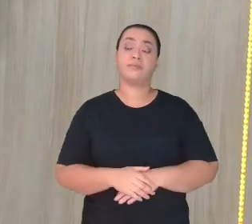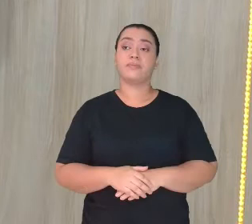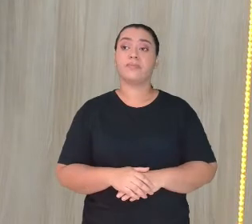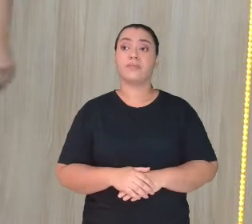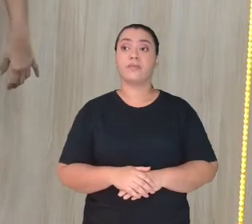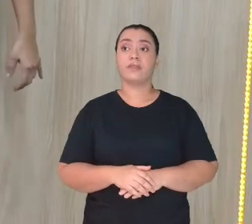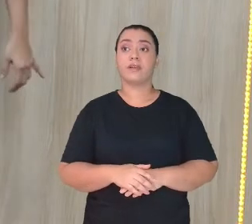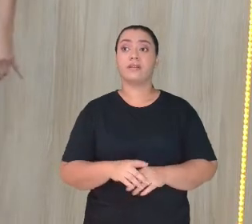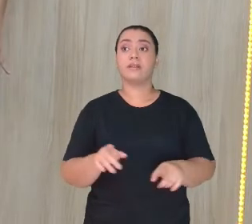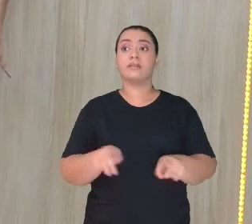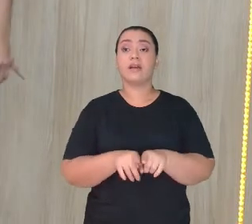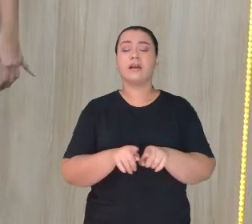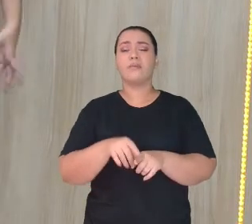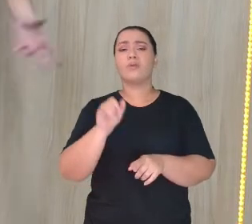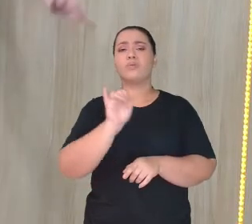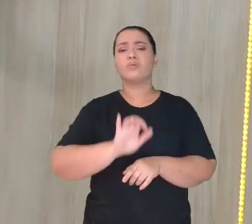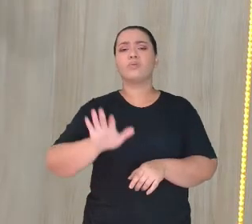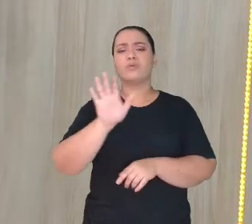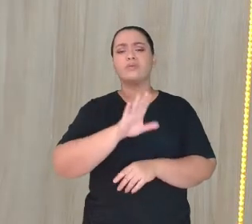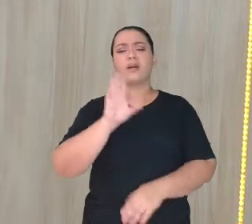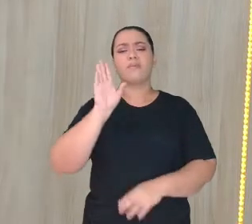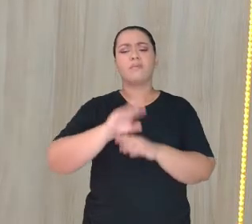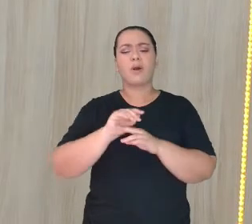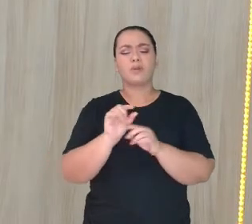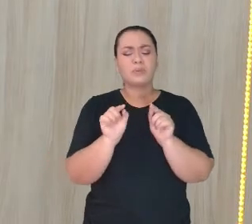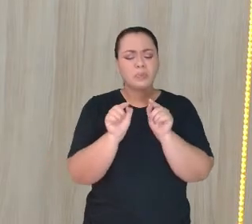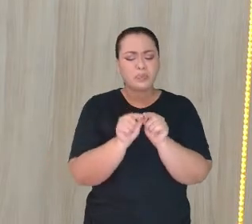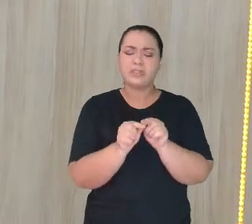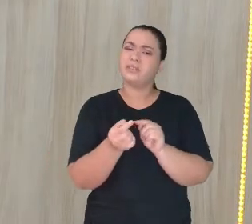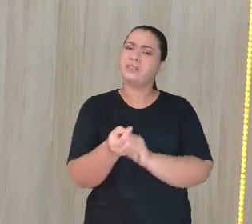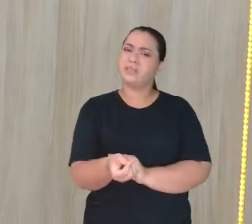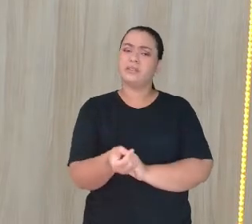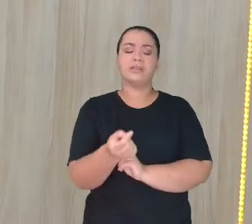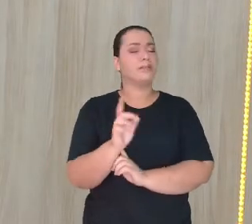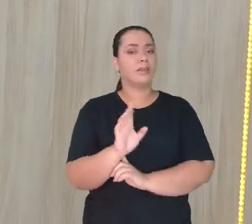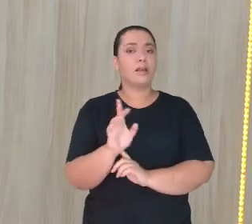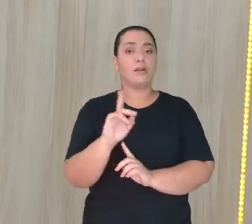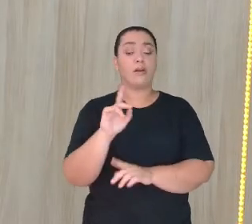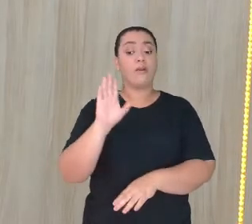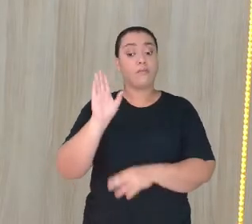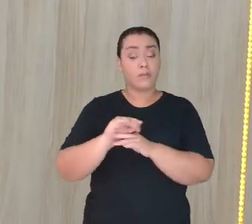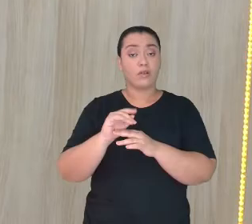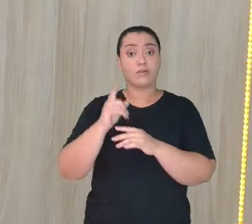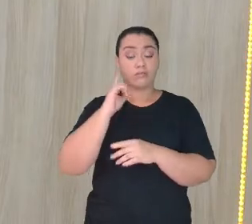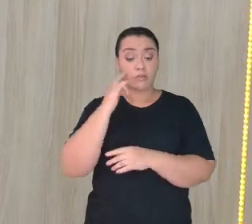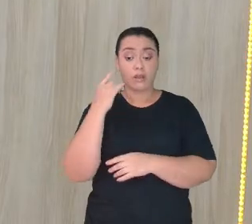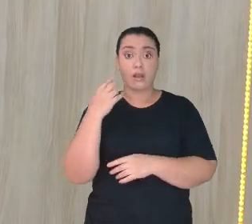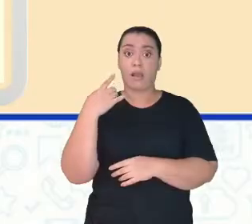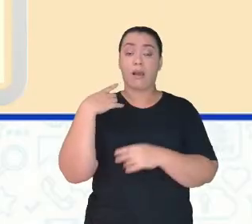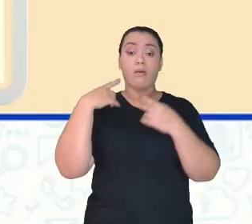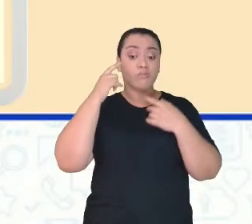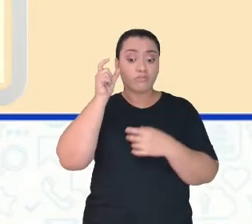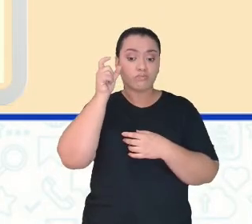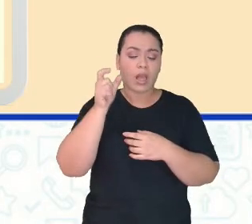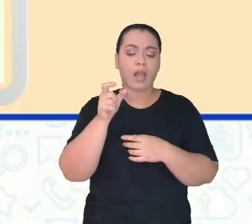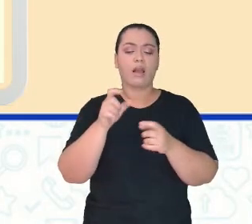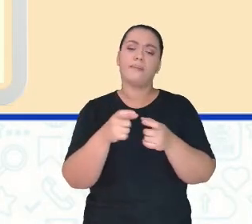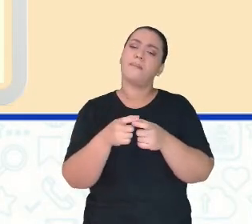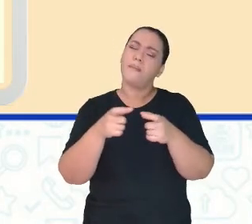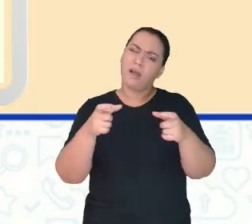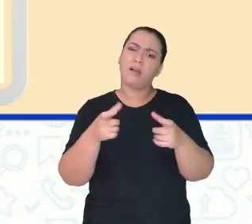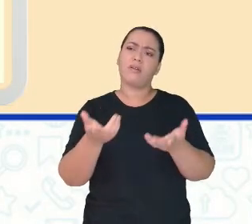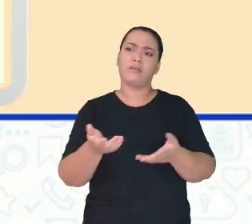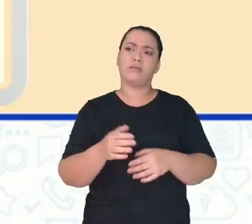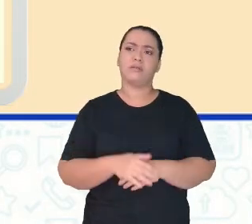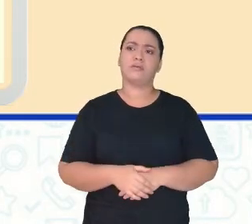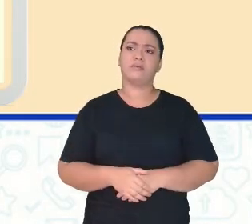Utilizar fotos muito pequenas, porque o material já é pequeno e a foto é o que vai atrair, né? E esconder os